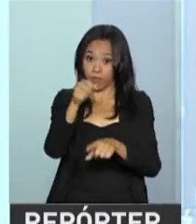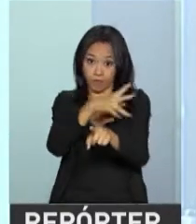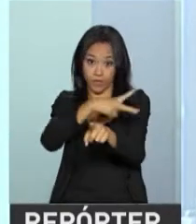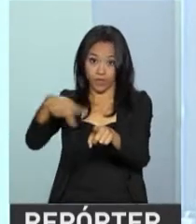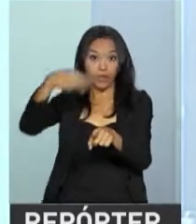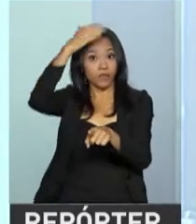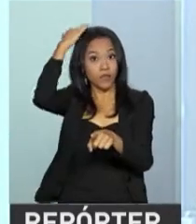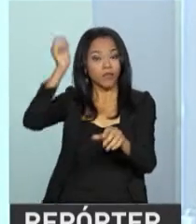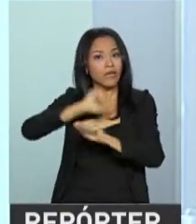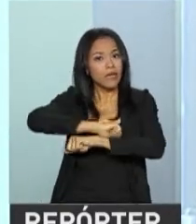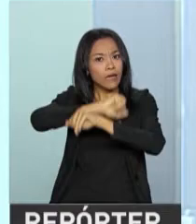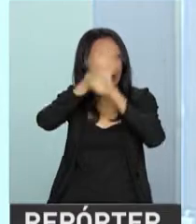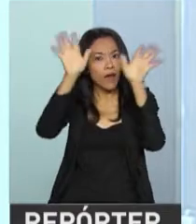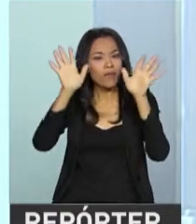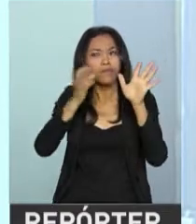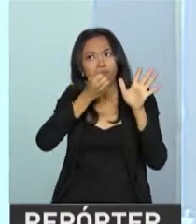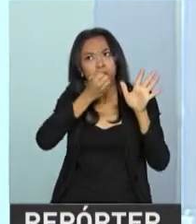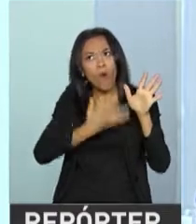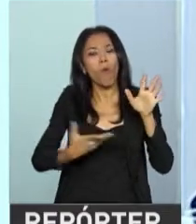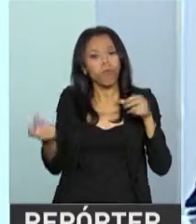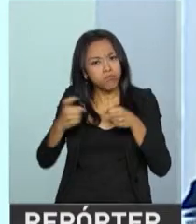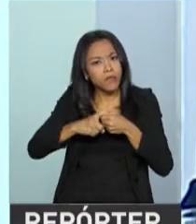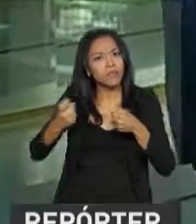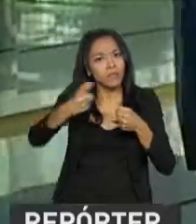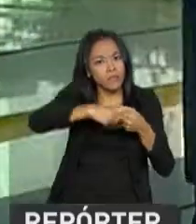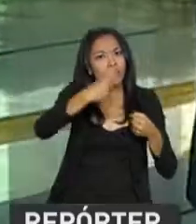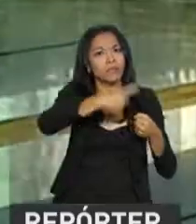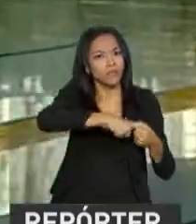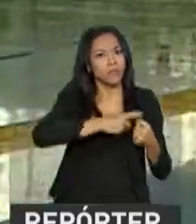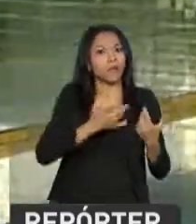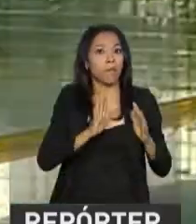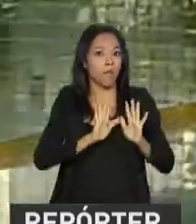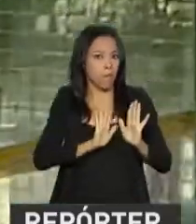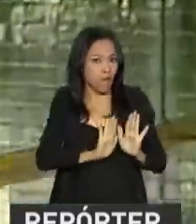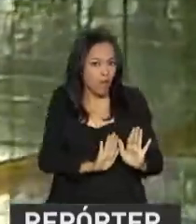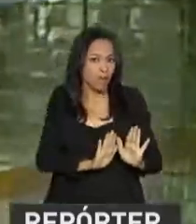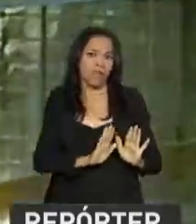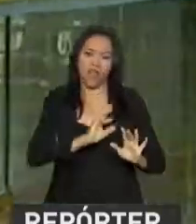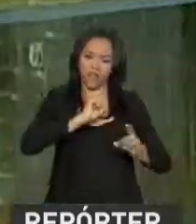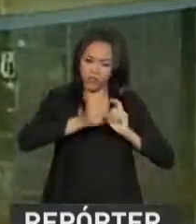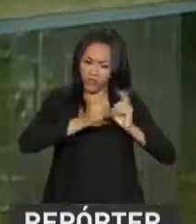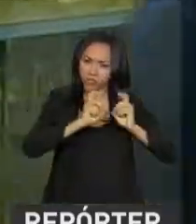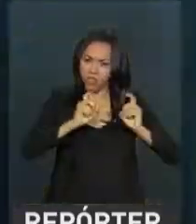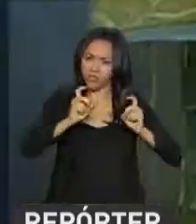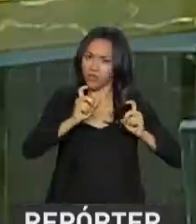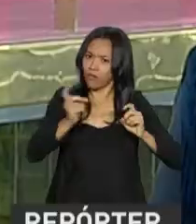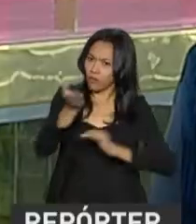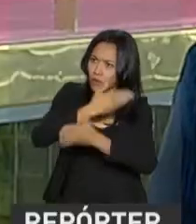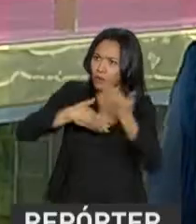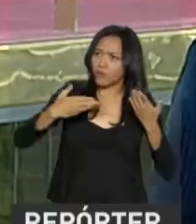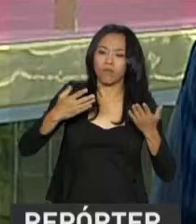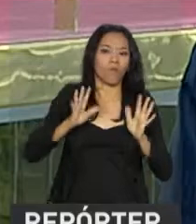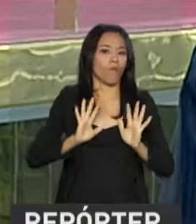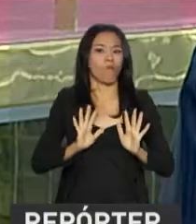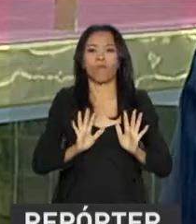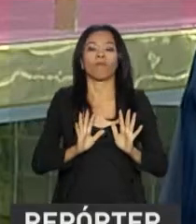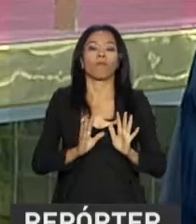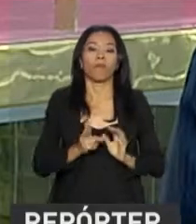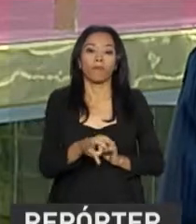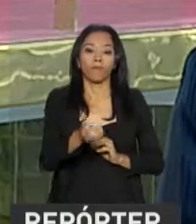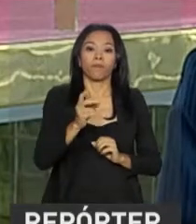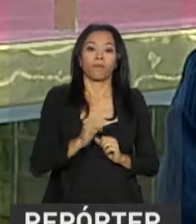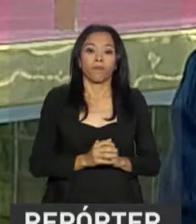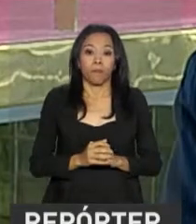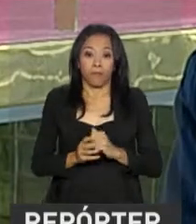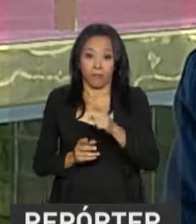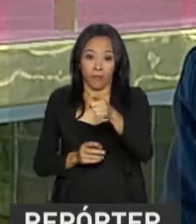bons olhos parcerias com investidores internacionais, mas não abre mão da empresa brasileira. A dificuldade, aqui